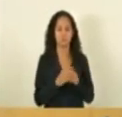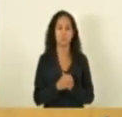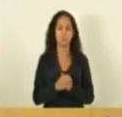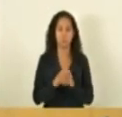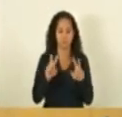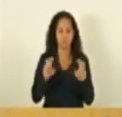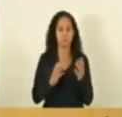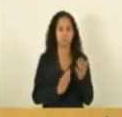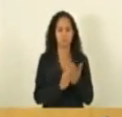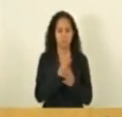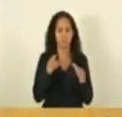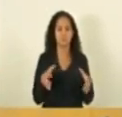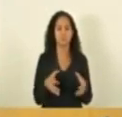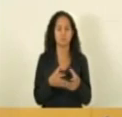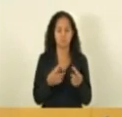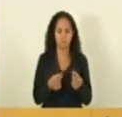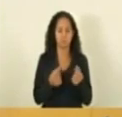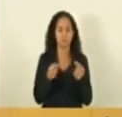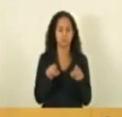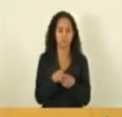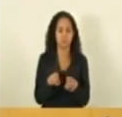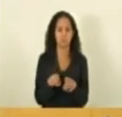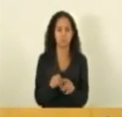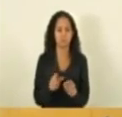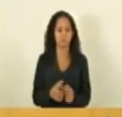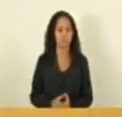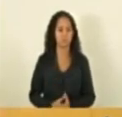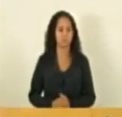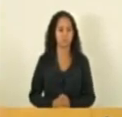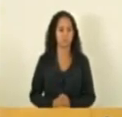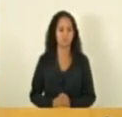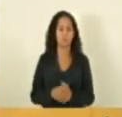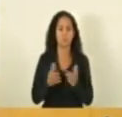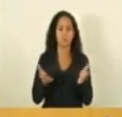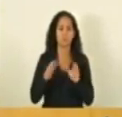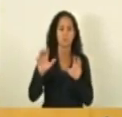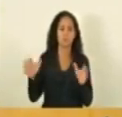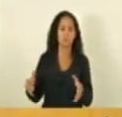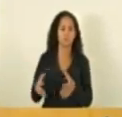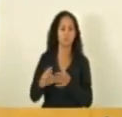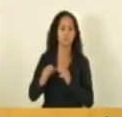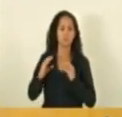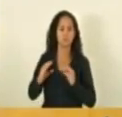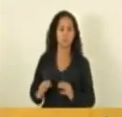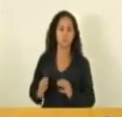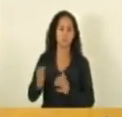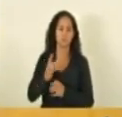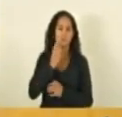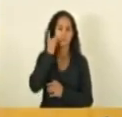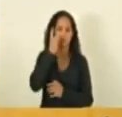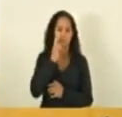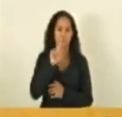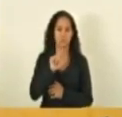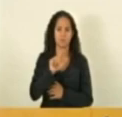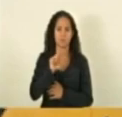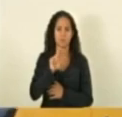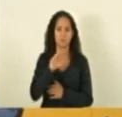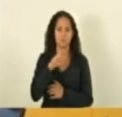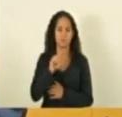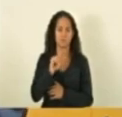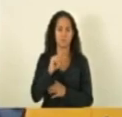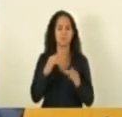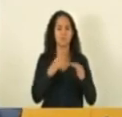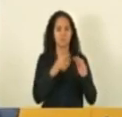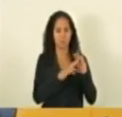matéria também aprovada na Comissão de Finanças. Comissão de Cidadania, deputado Luciano Machado, com o